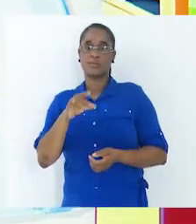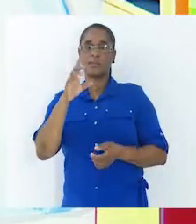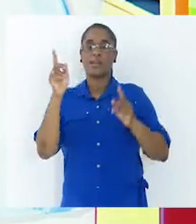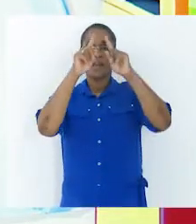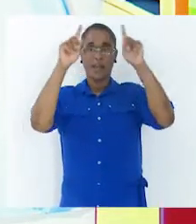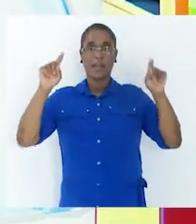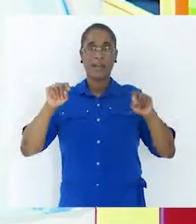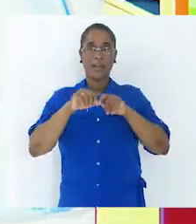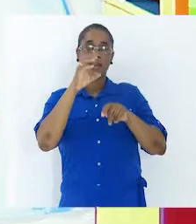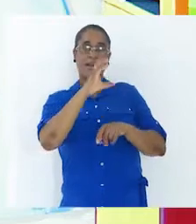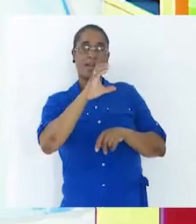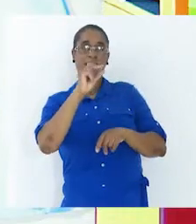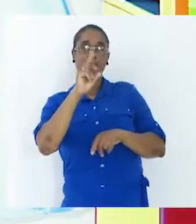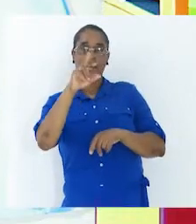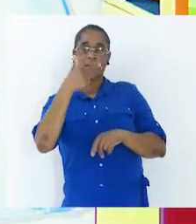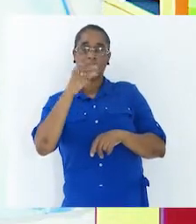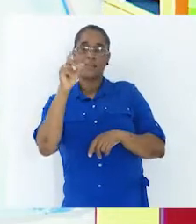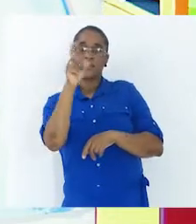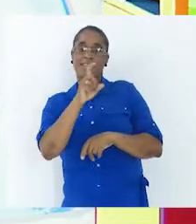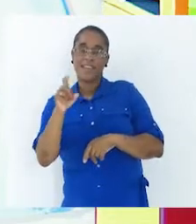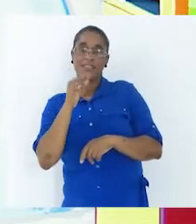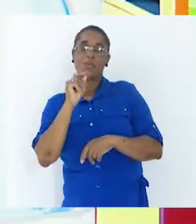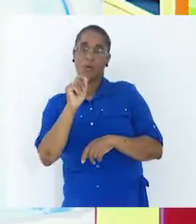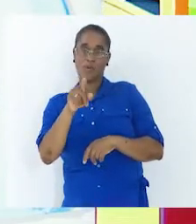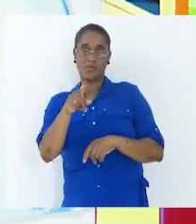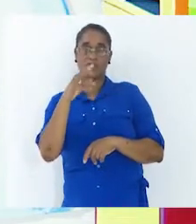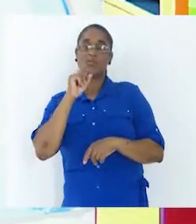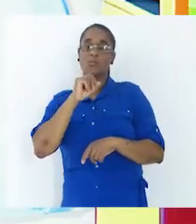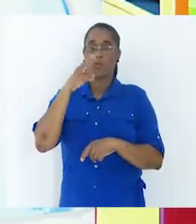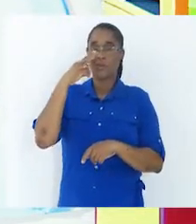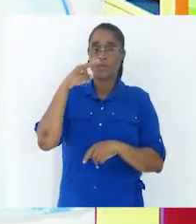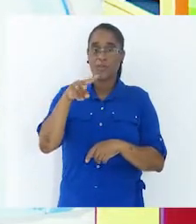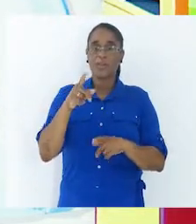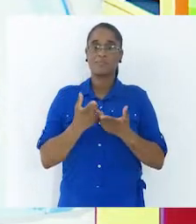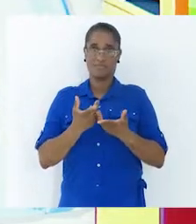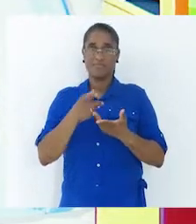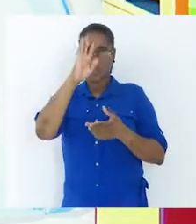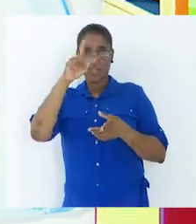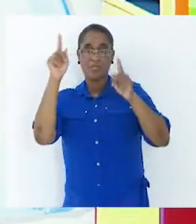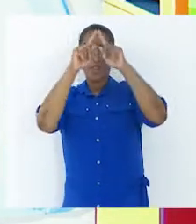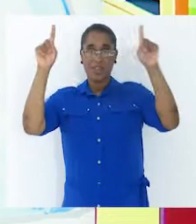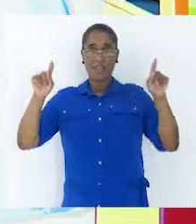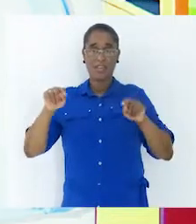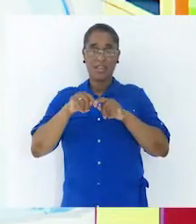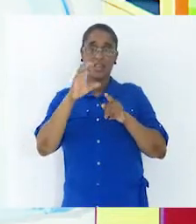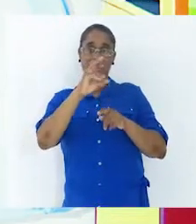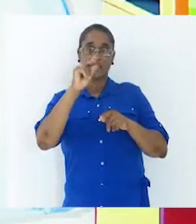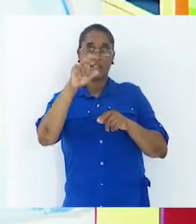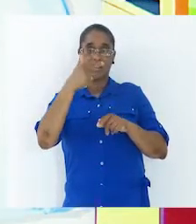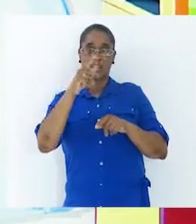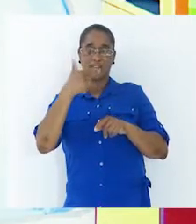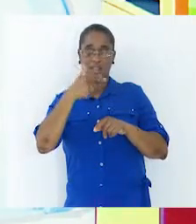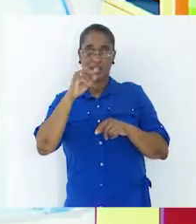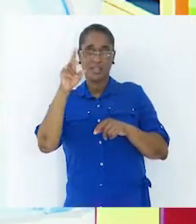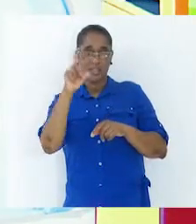cartaz. Portanto, através do cartaz, pode-se ver, não é? Cartaz é um texto muito mais amplo,